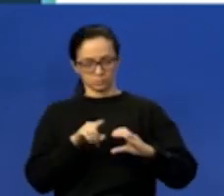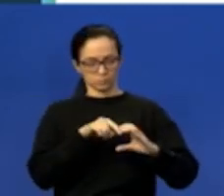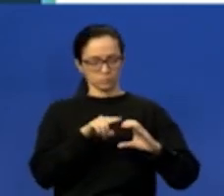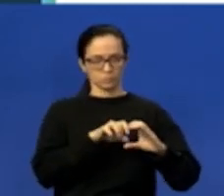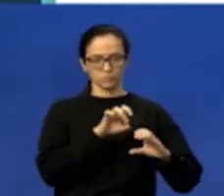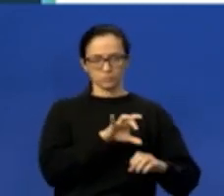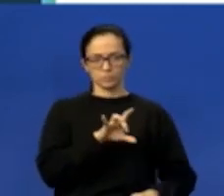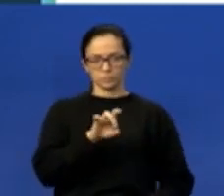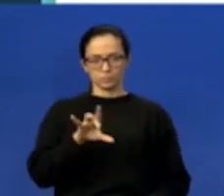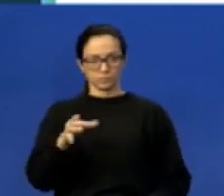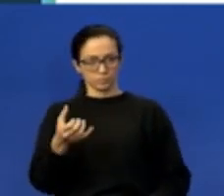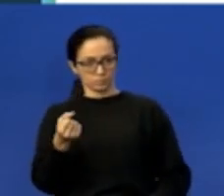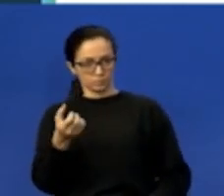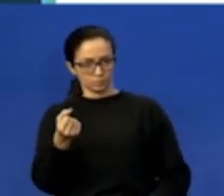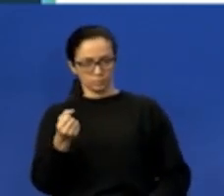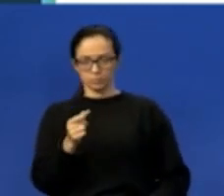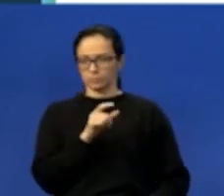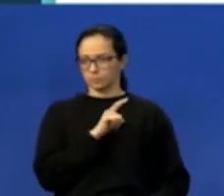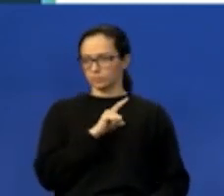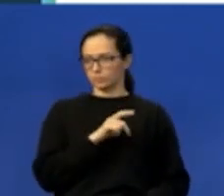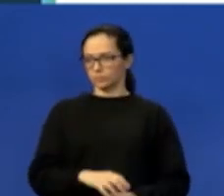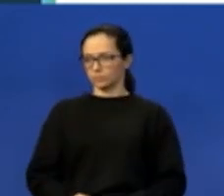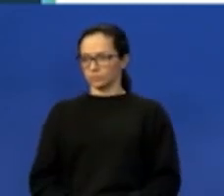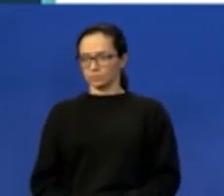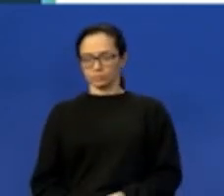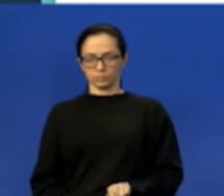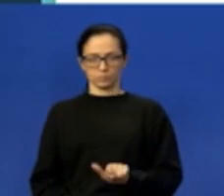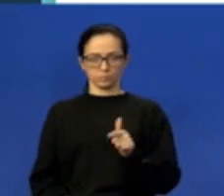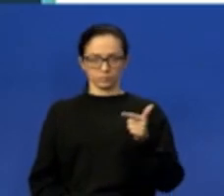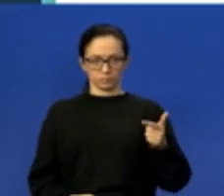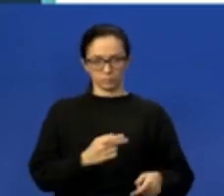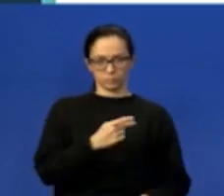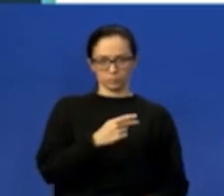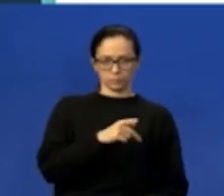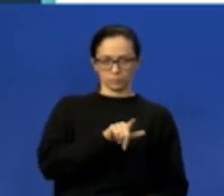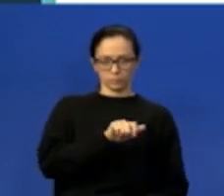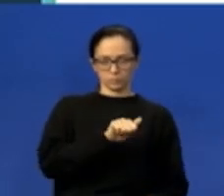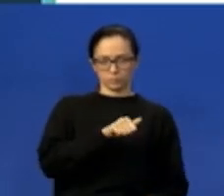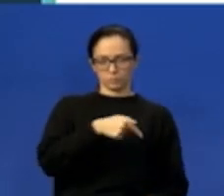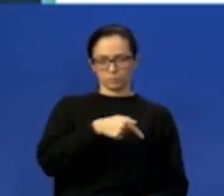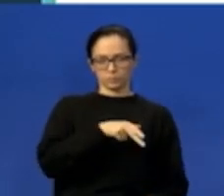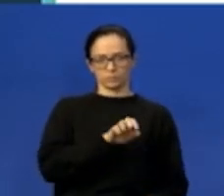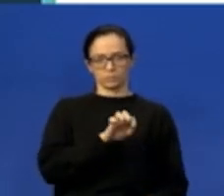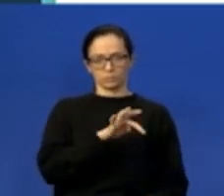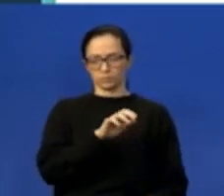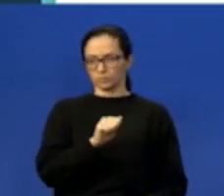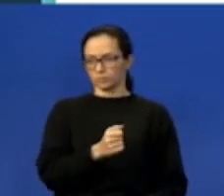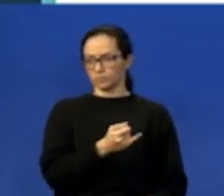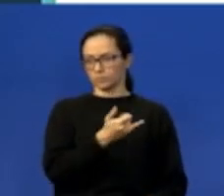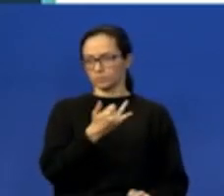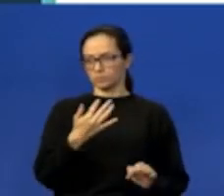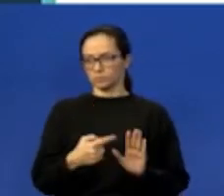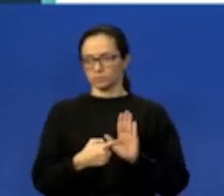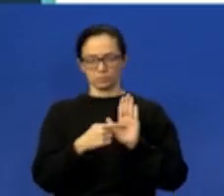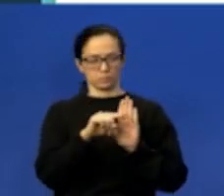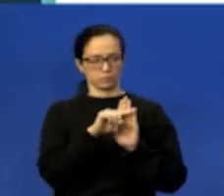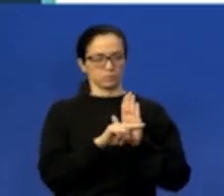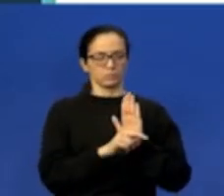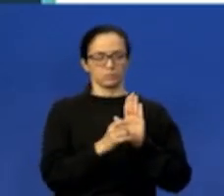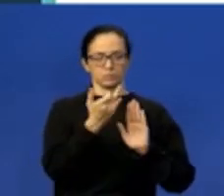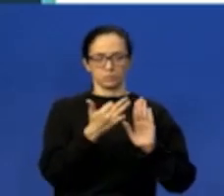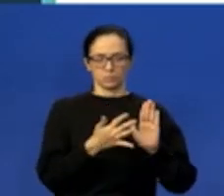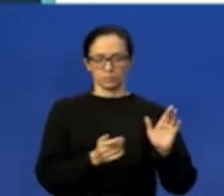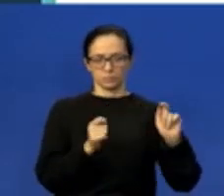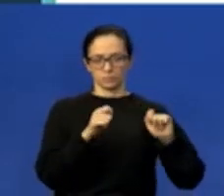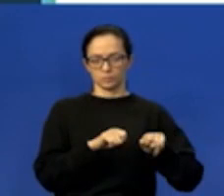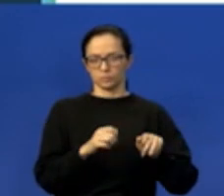célula branca. Já o plaquetograma é um exame que avalia quantitativamente o número de plaquetas e suas alterações